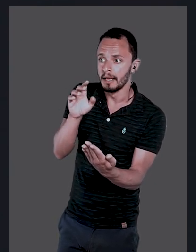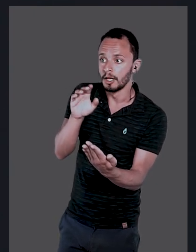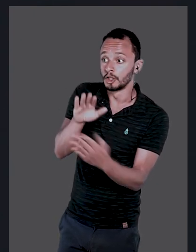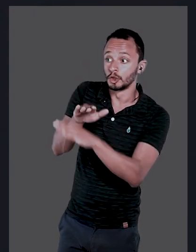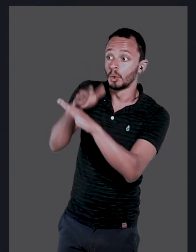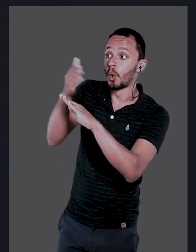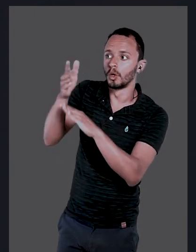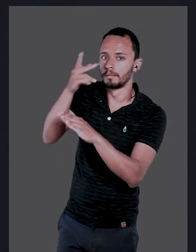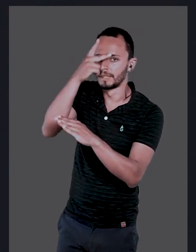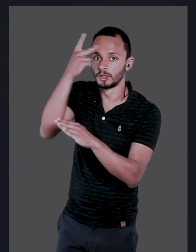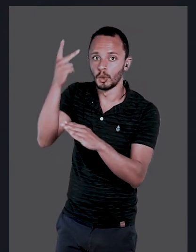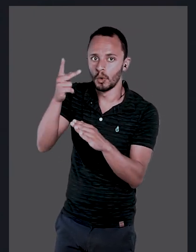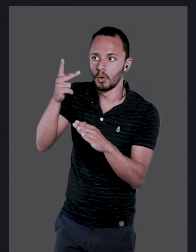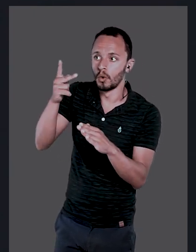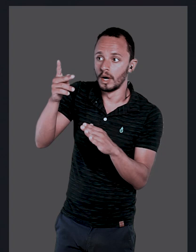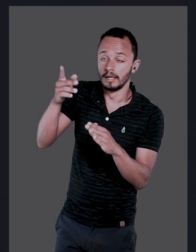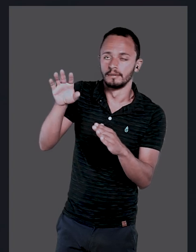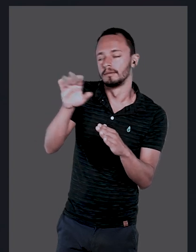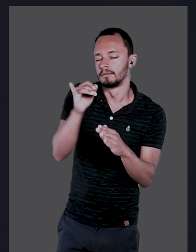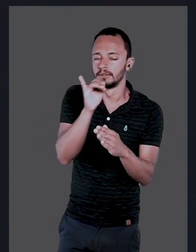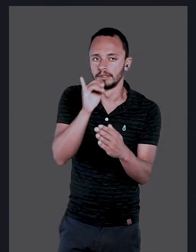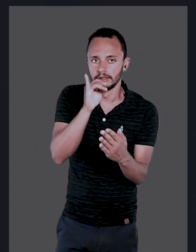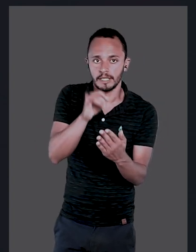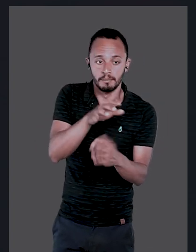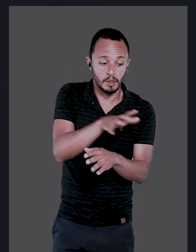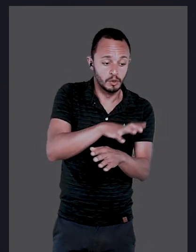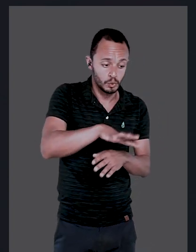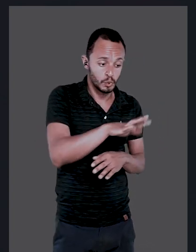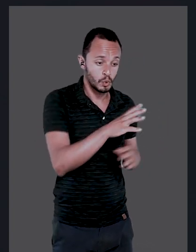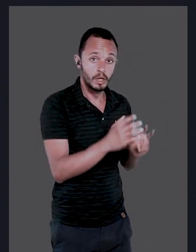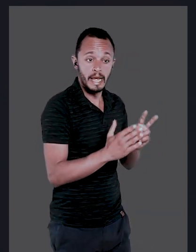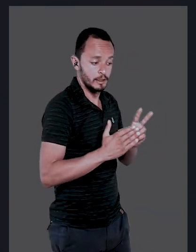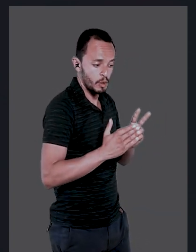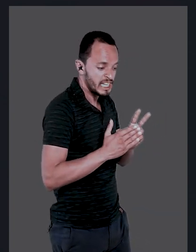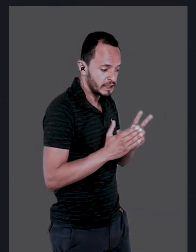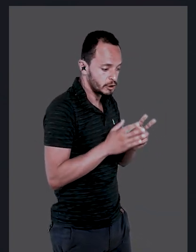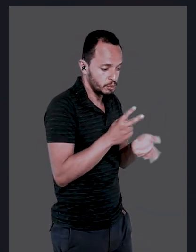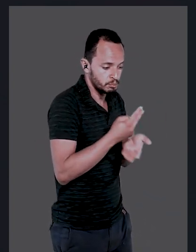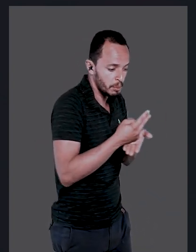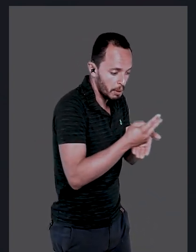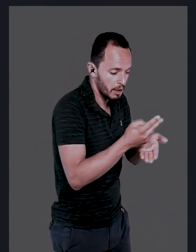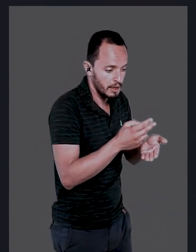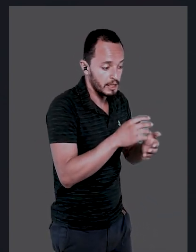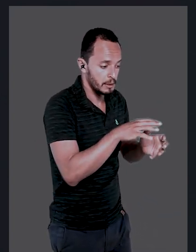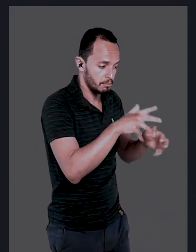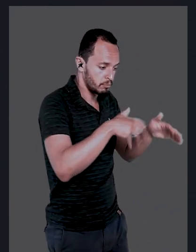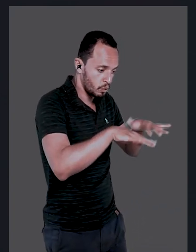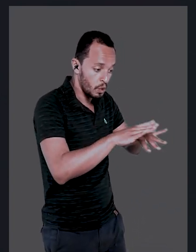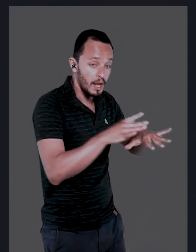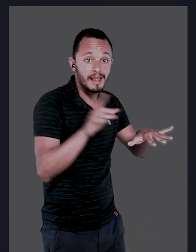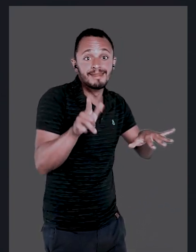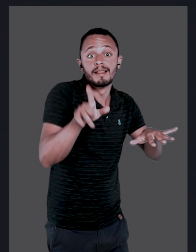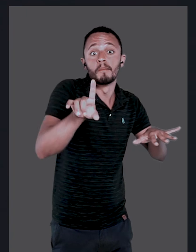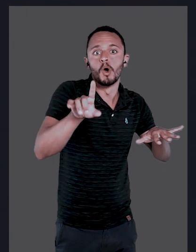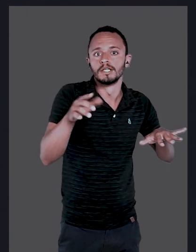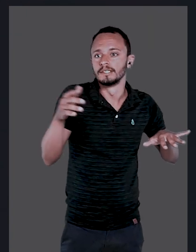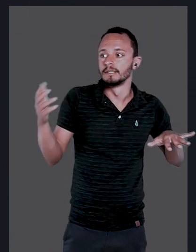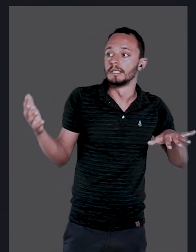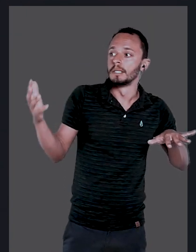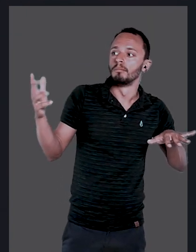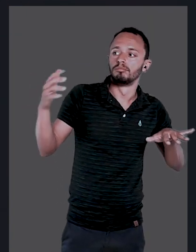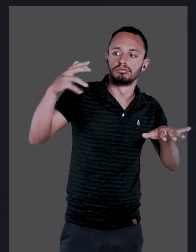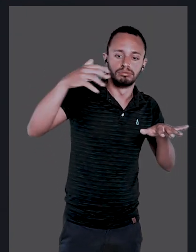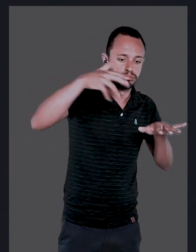de outras pessoas, que esta terra começou por ser de outras pessoas, ou começou por ser de um determinado grupo de pessoas, ou de um